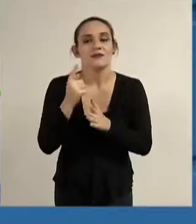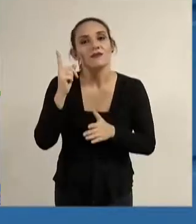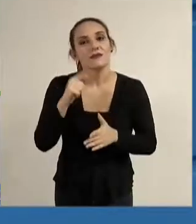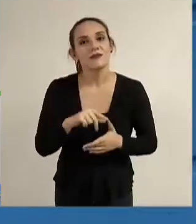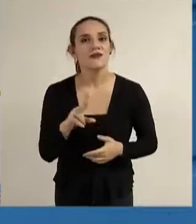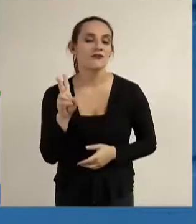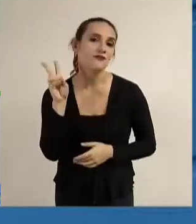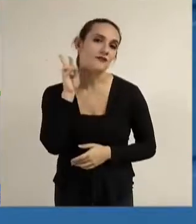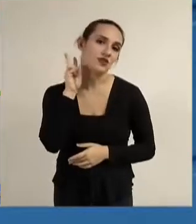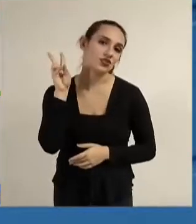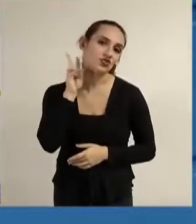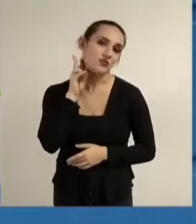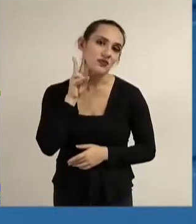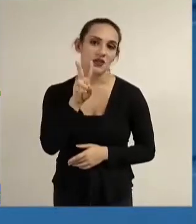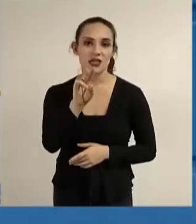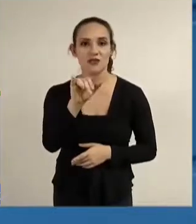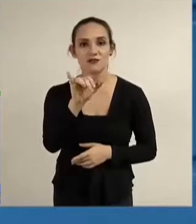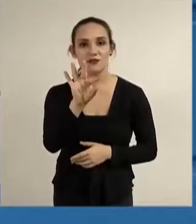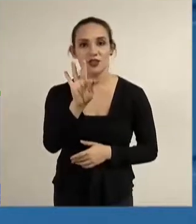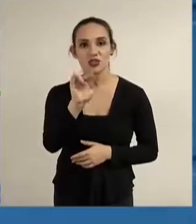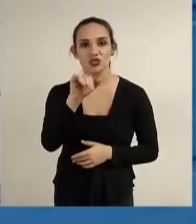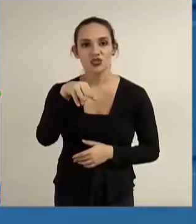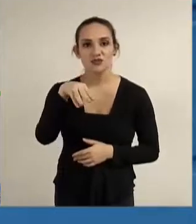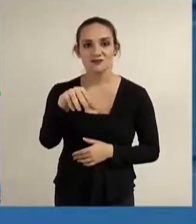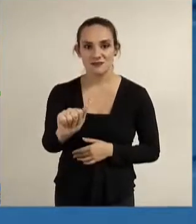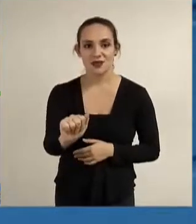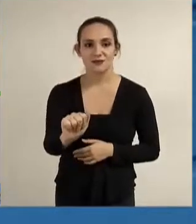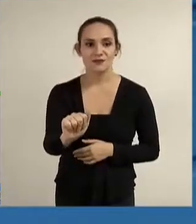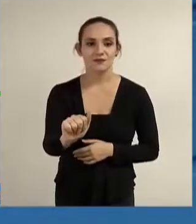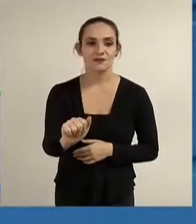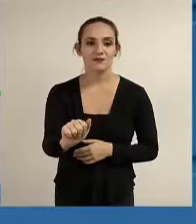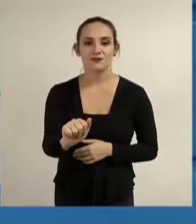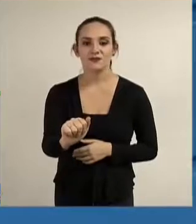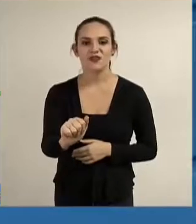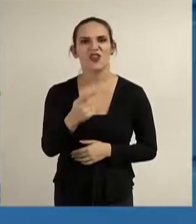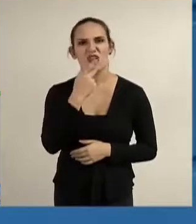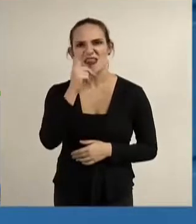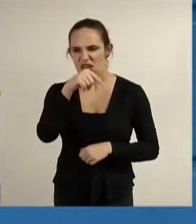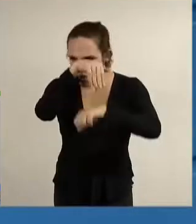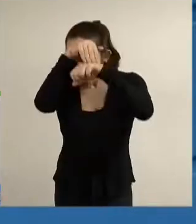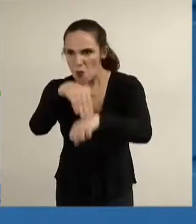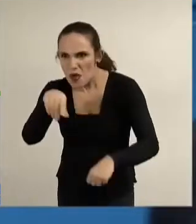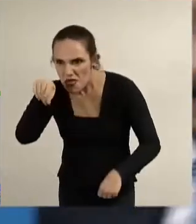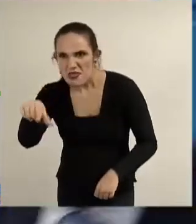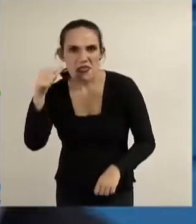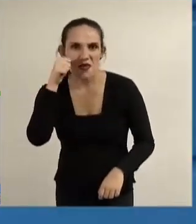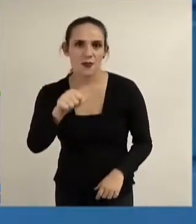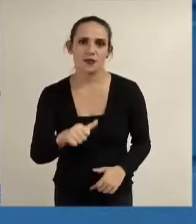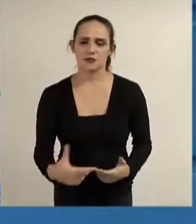vítima que deu causa à violência que ela mesma sofreu.